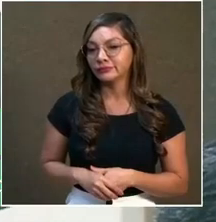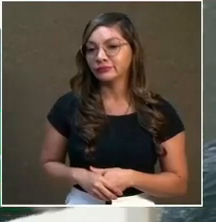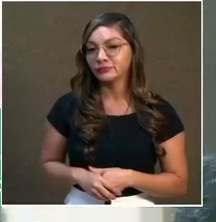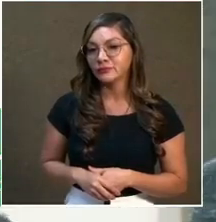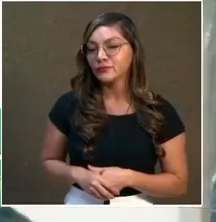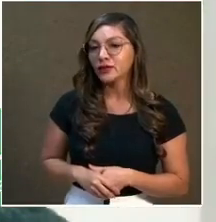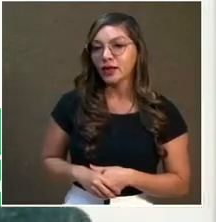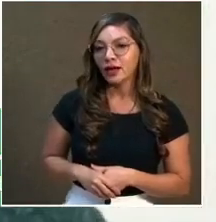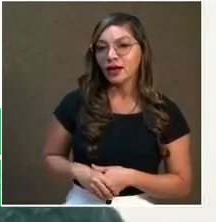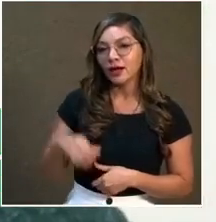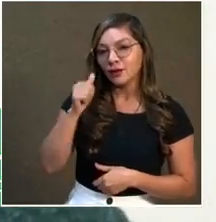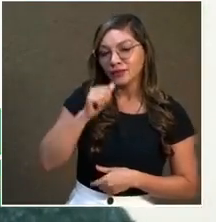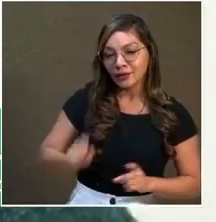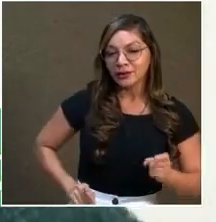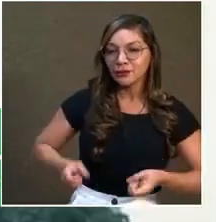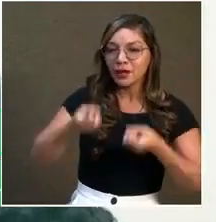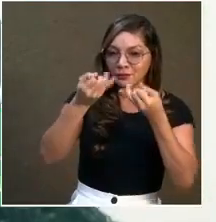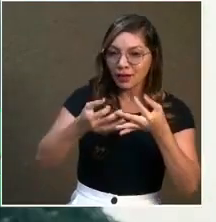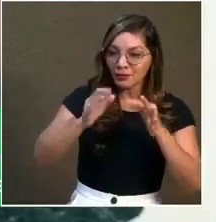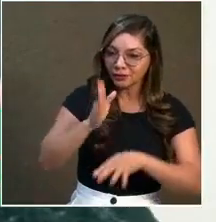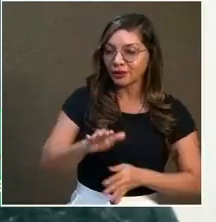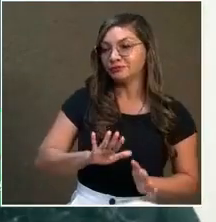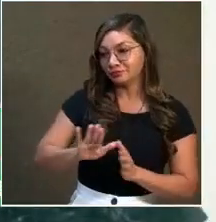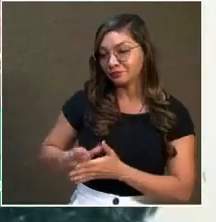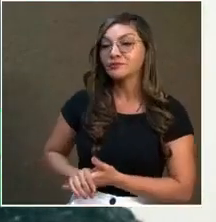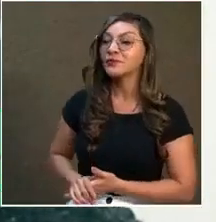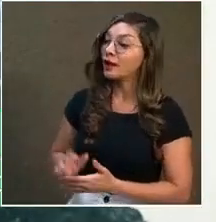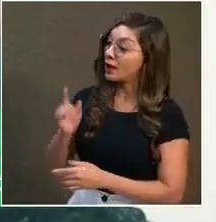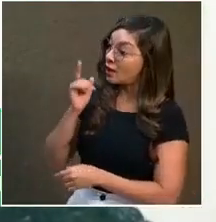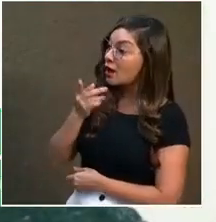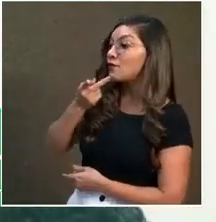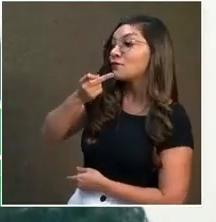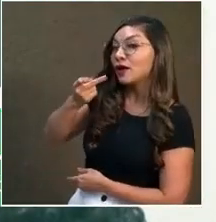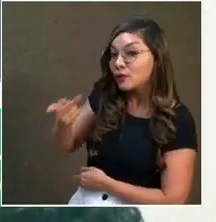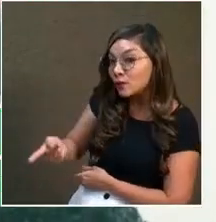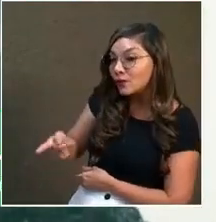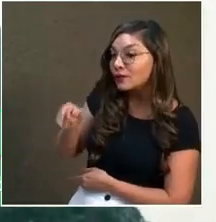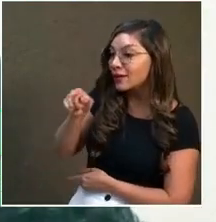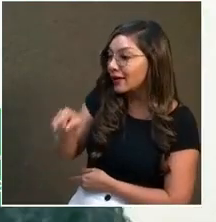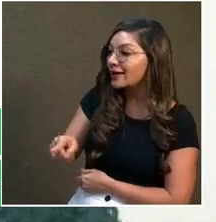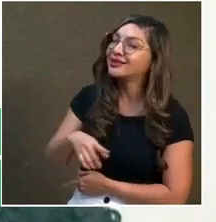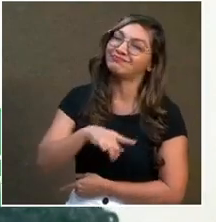O depoimento dela, falou para ela que tinha descoberto sobre